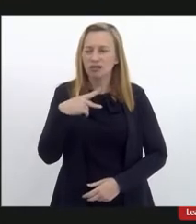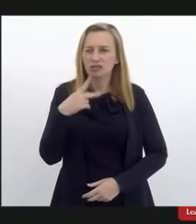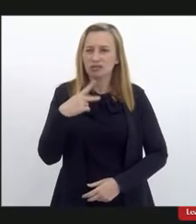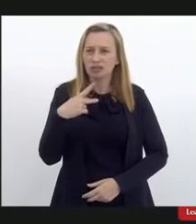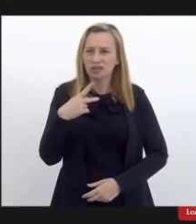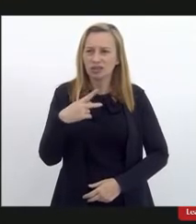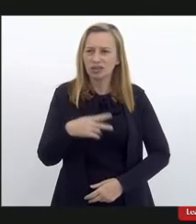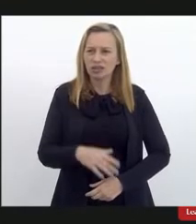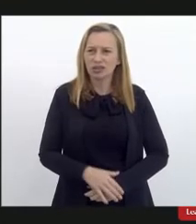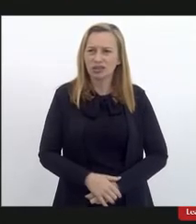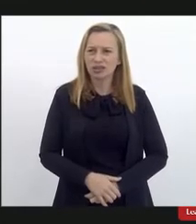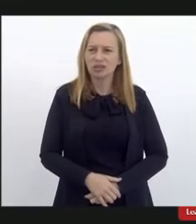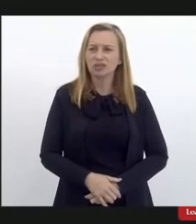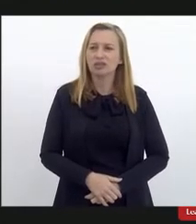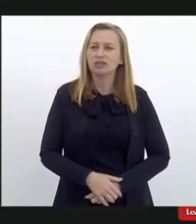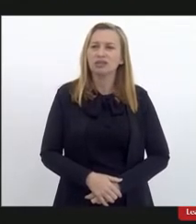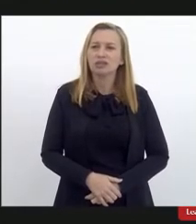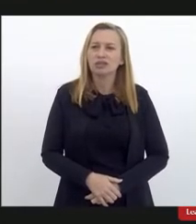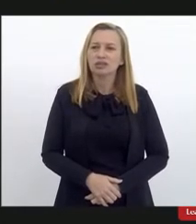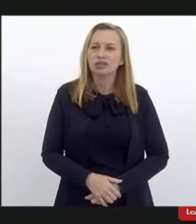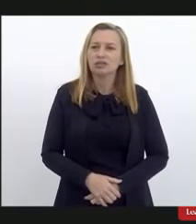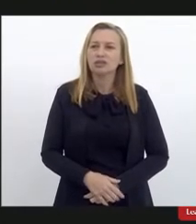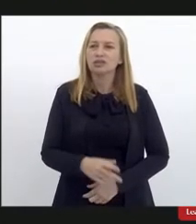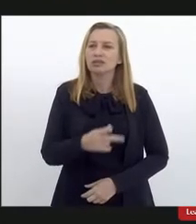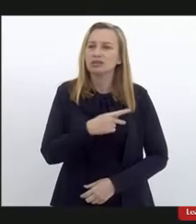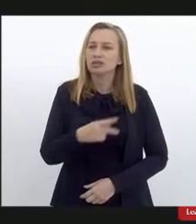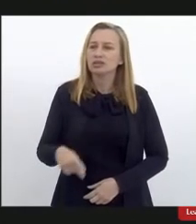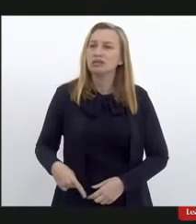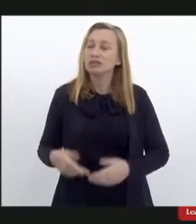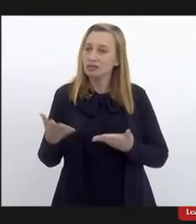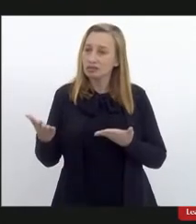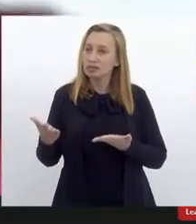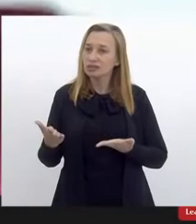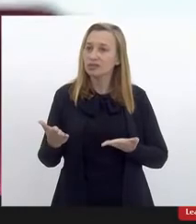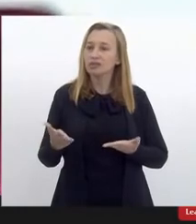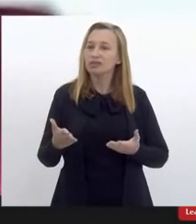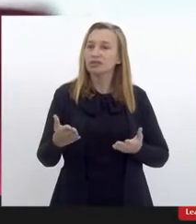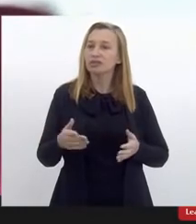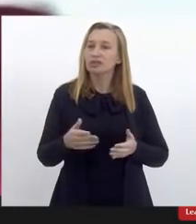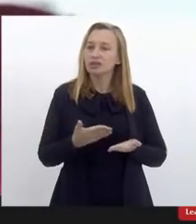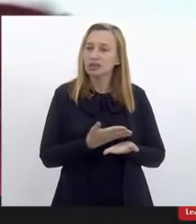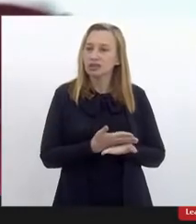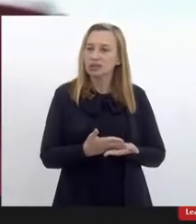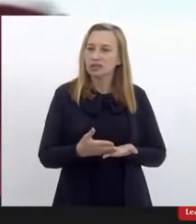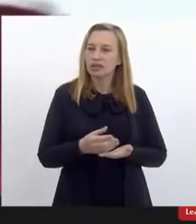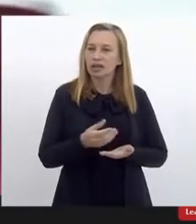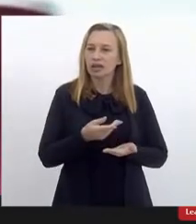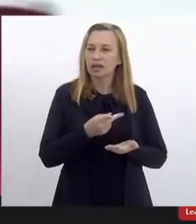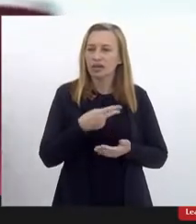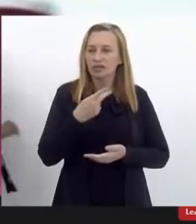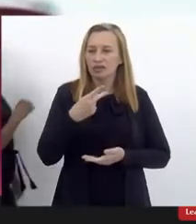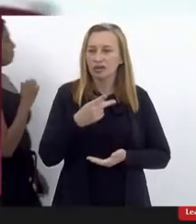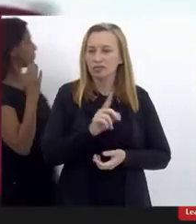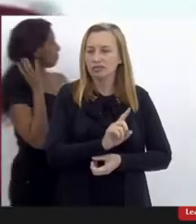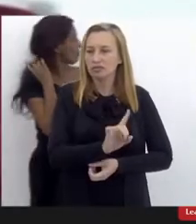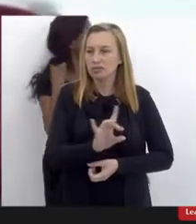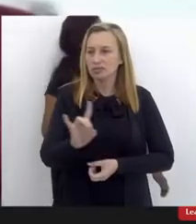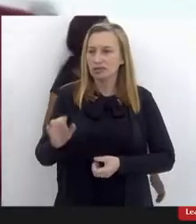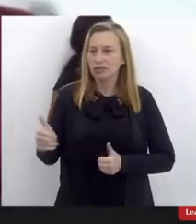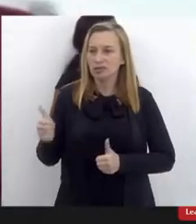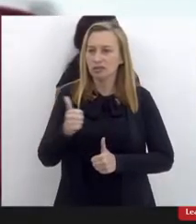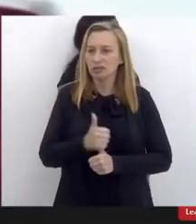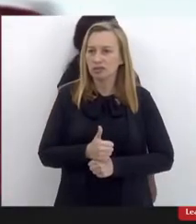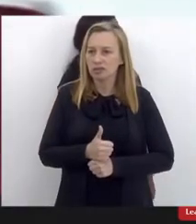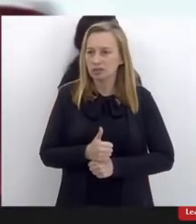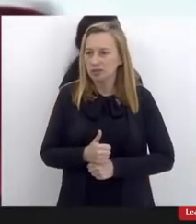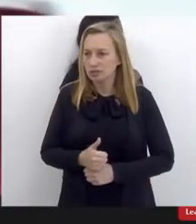podia até devolver a palavra aí para o presidente, mas vamos dar uma circulada aí para ouvir também os representantes da comunidade